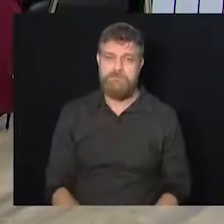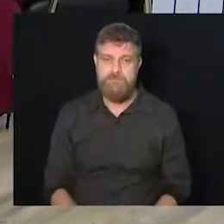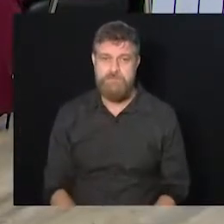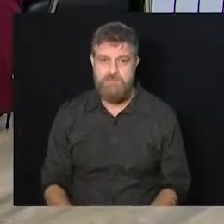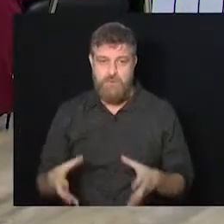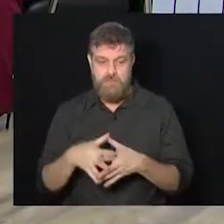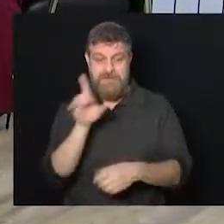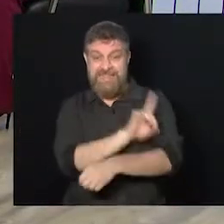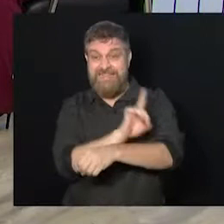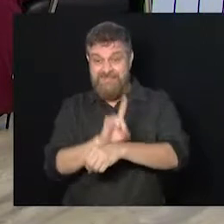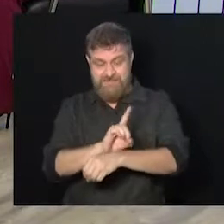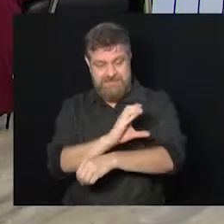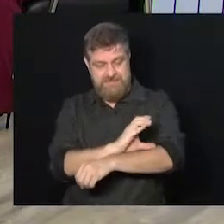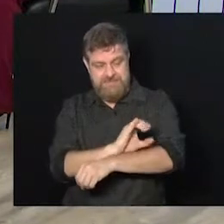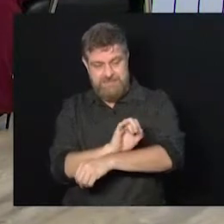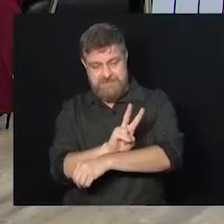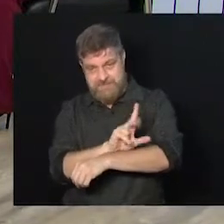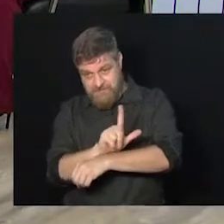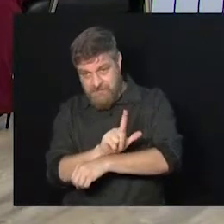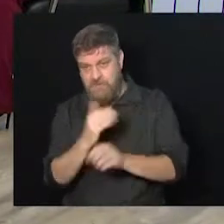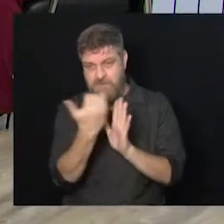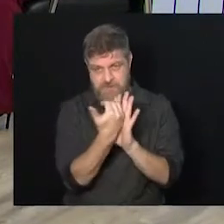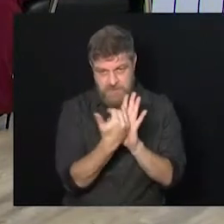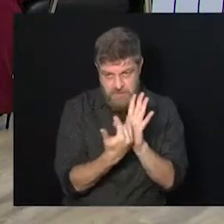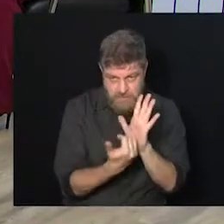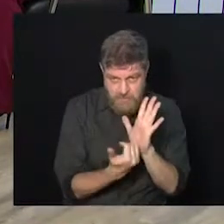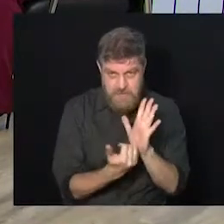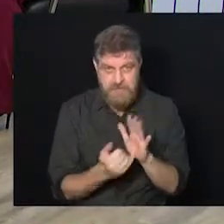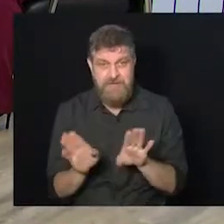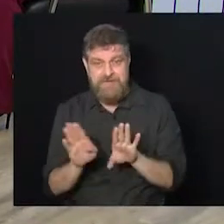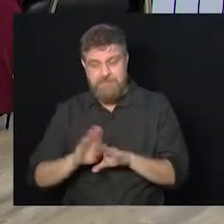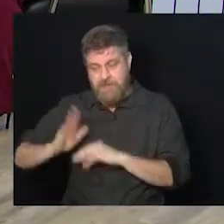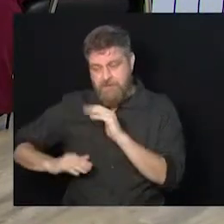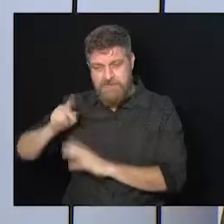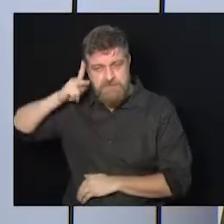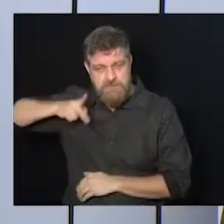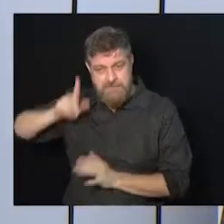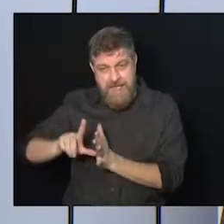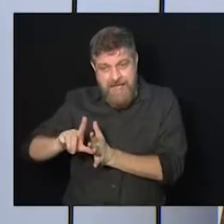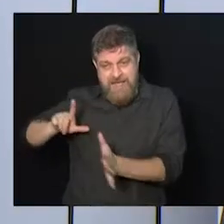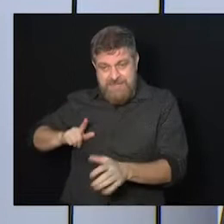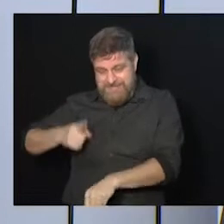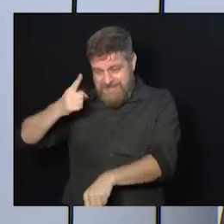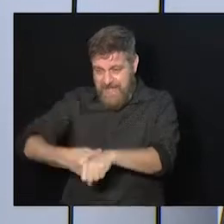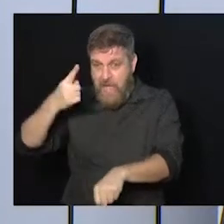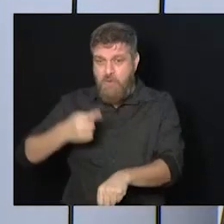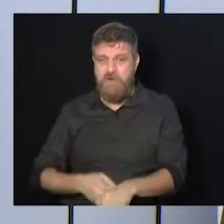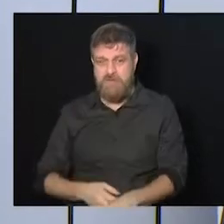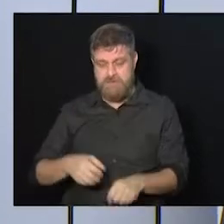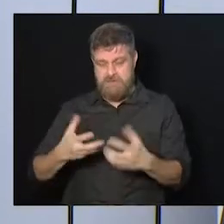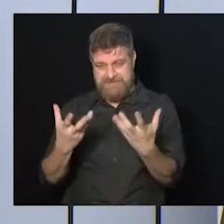Civil de Campinas, ela tem um programa e uma política, e ela se prepara para esses momentos de estiagem,